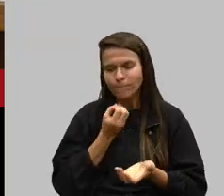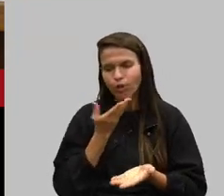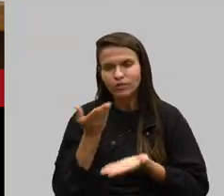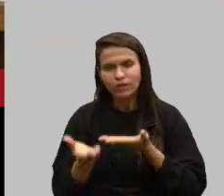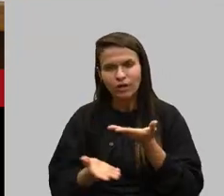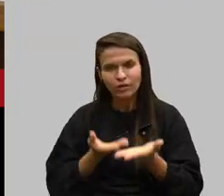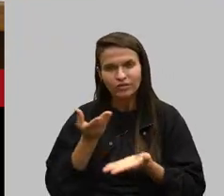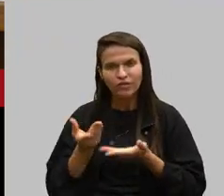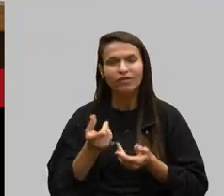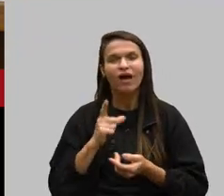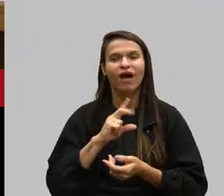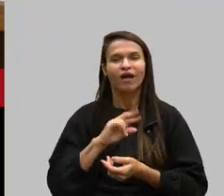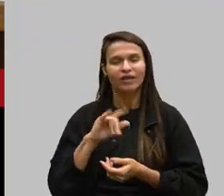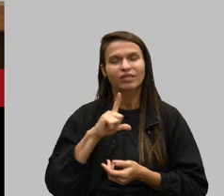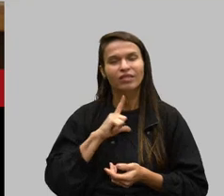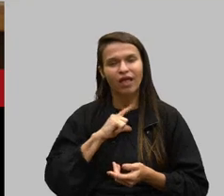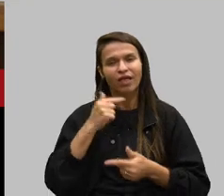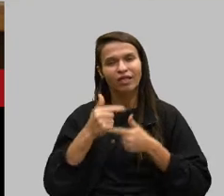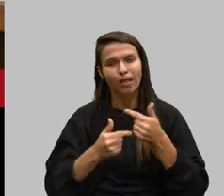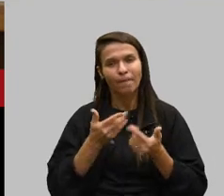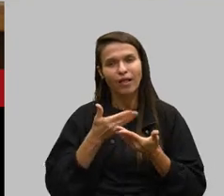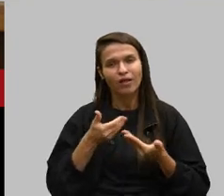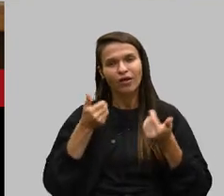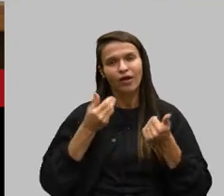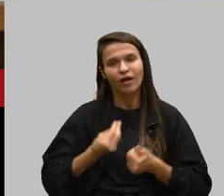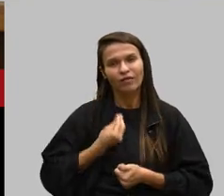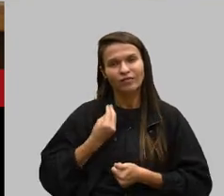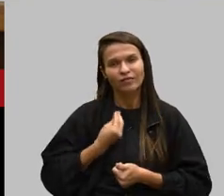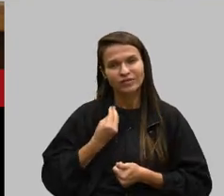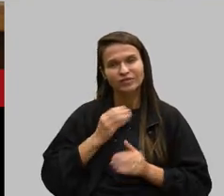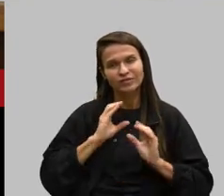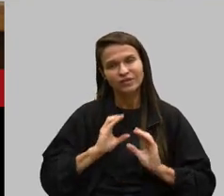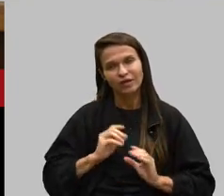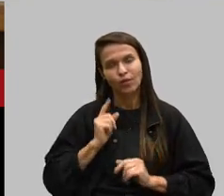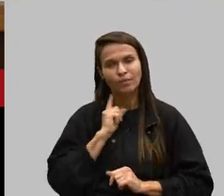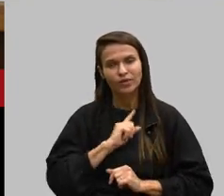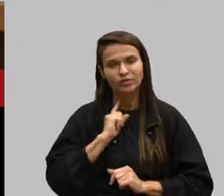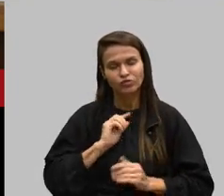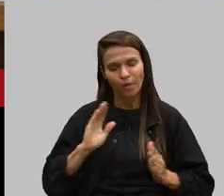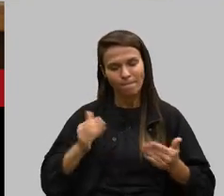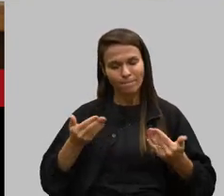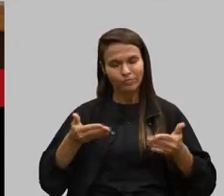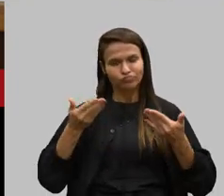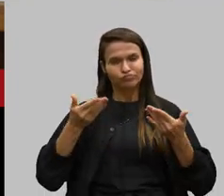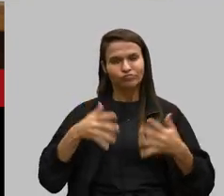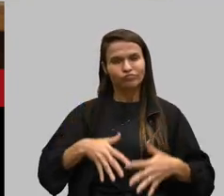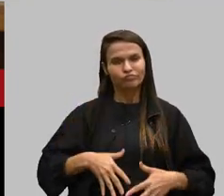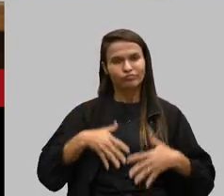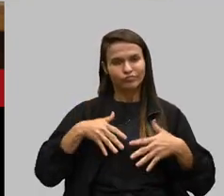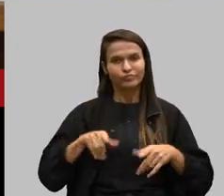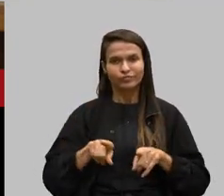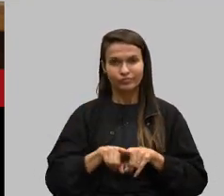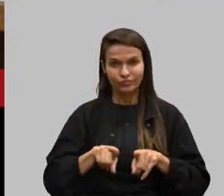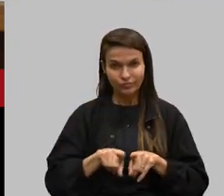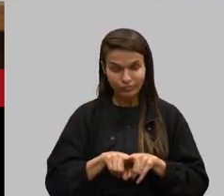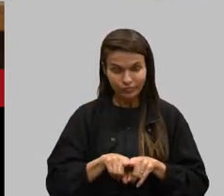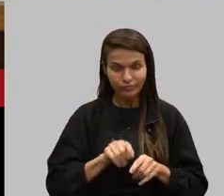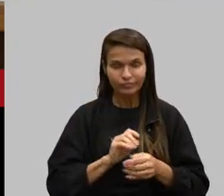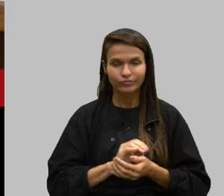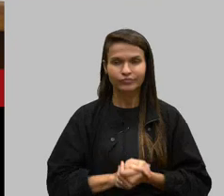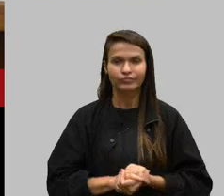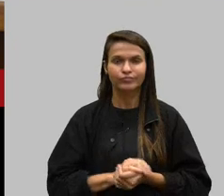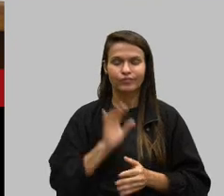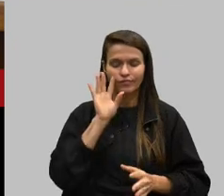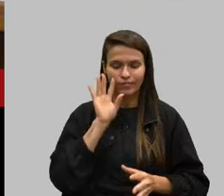nós vamos gerar emprego nós vamos melhorar a qualidade de vida do cidadão Mineiro e isso nos motiva isso nos enche de orgulho e por fim